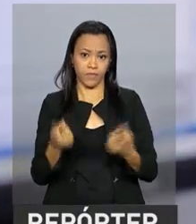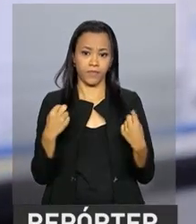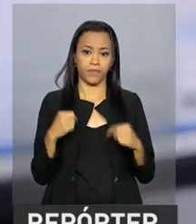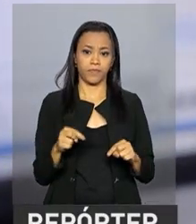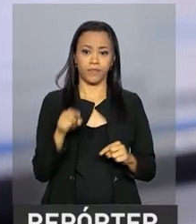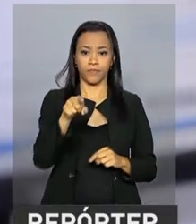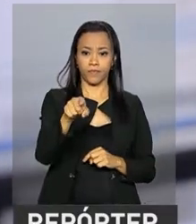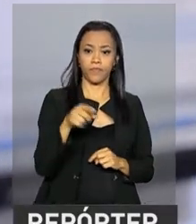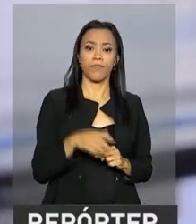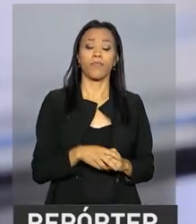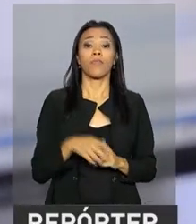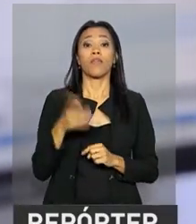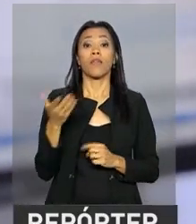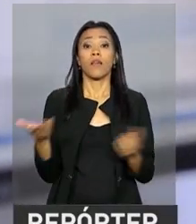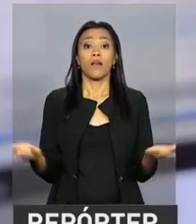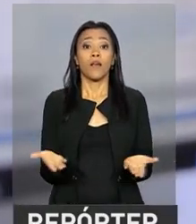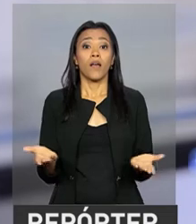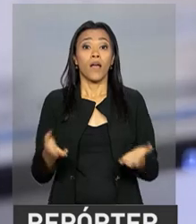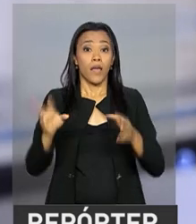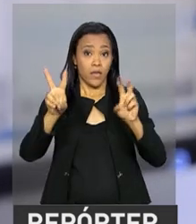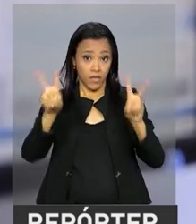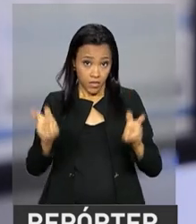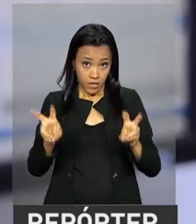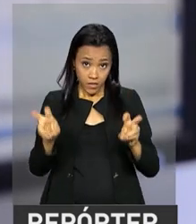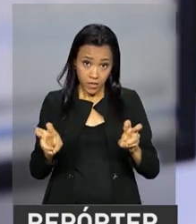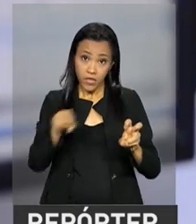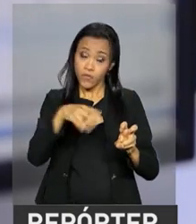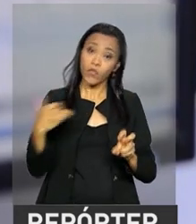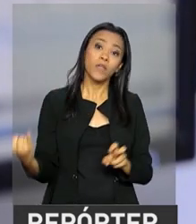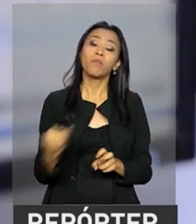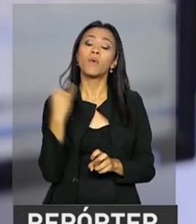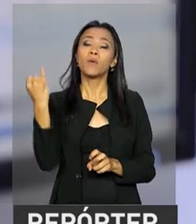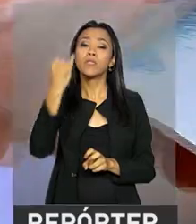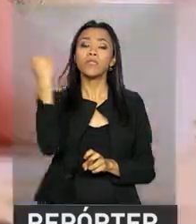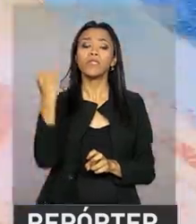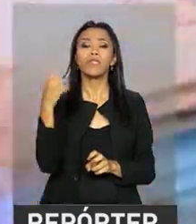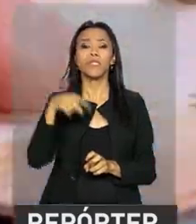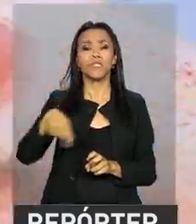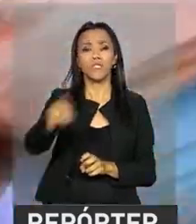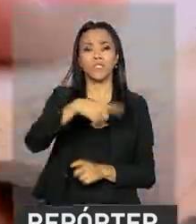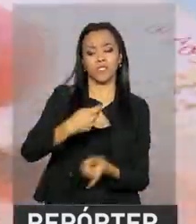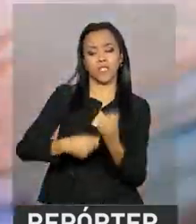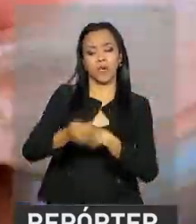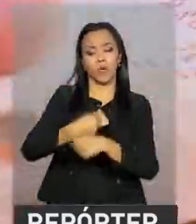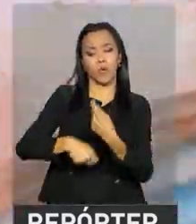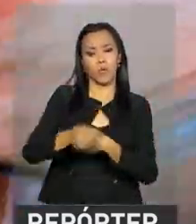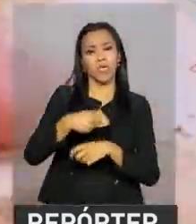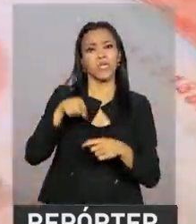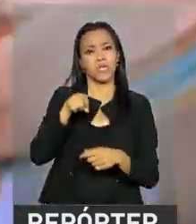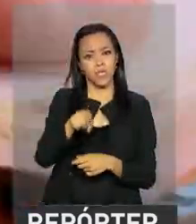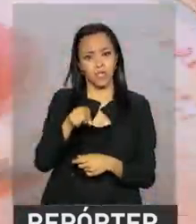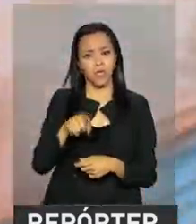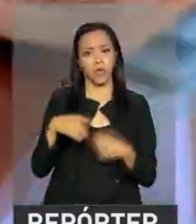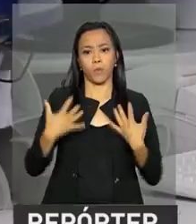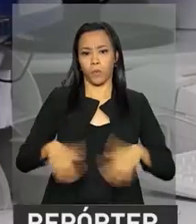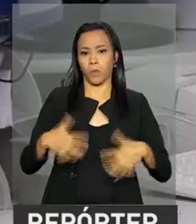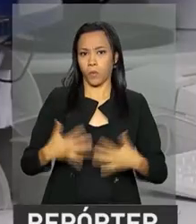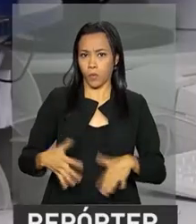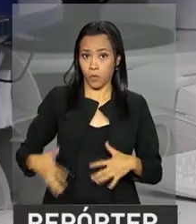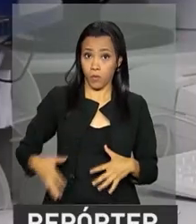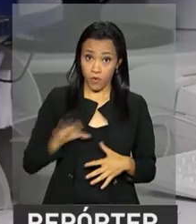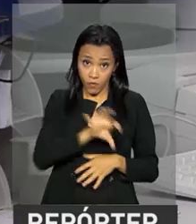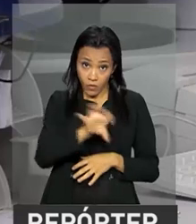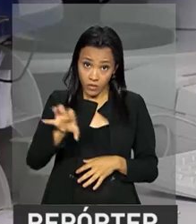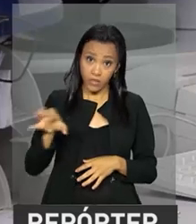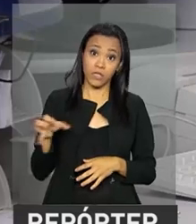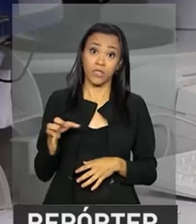bancário esse termo técnico explica um conceito importante na economia e que afeta o bolso de muita gente é